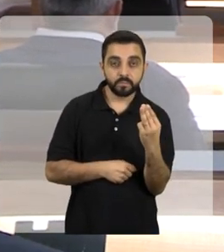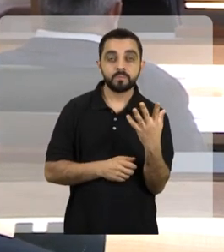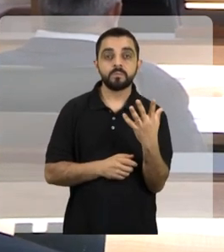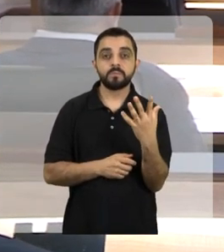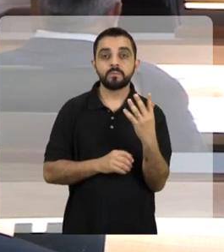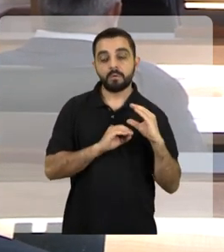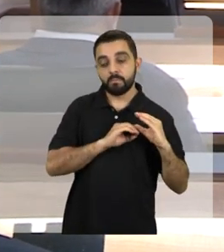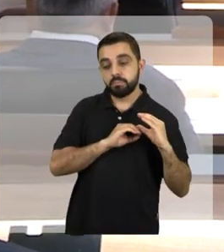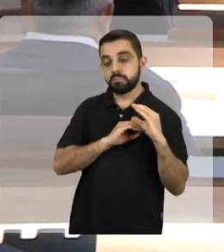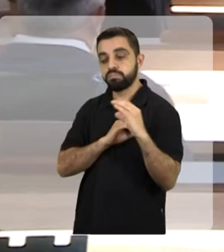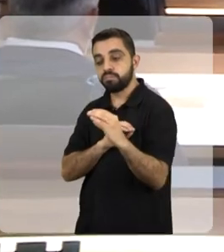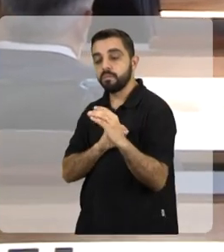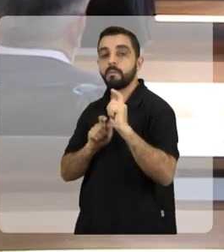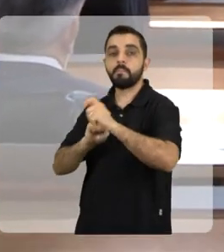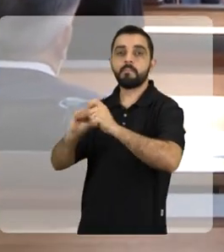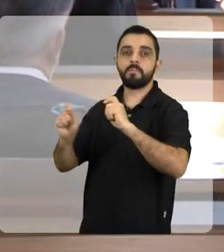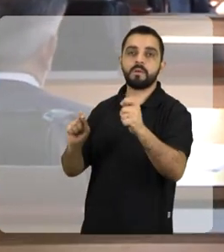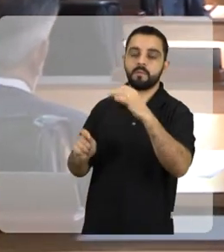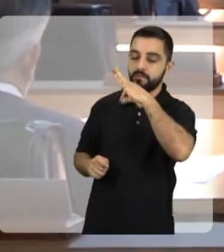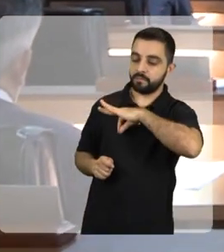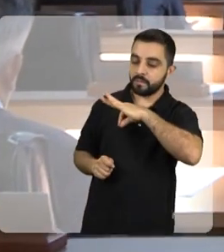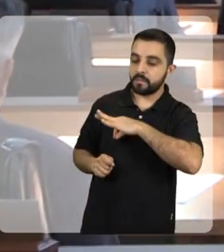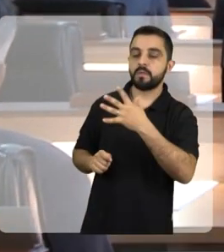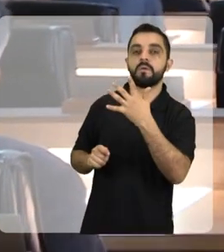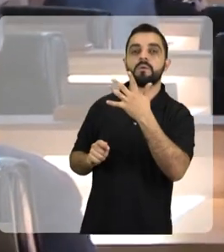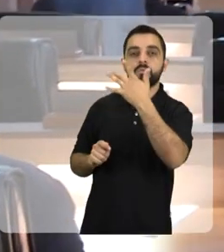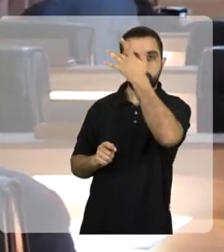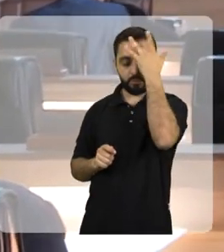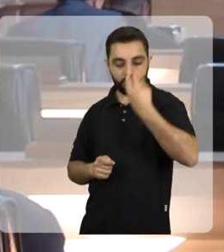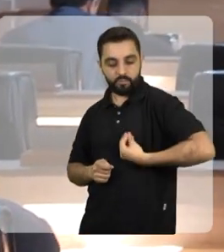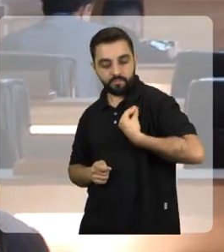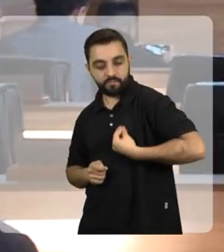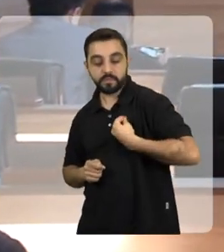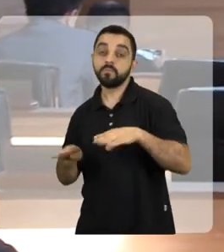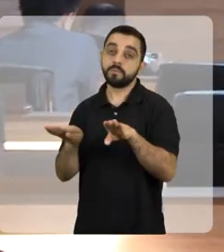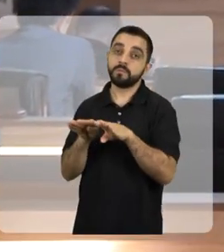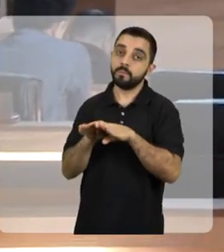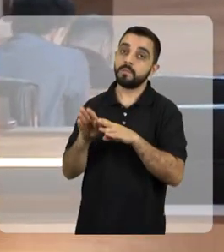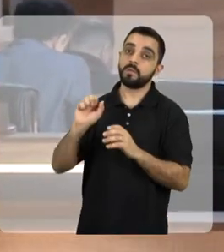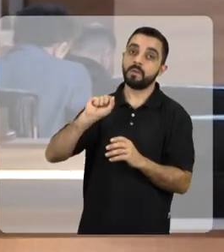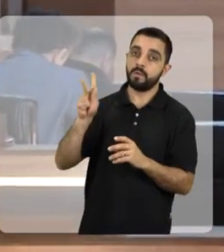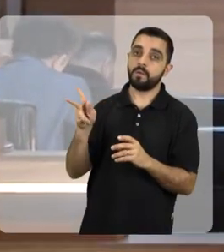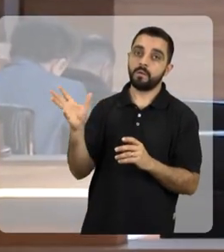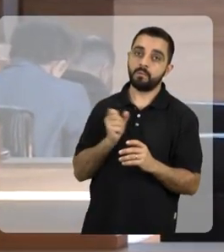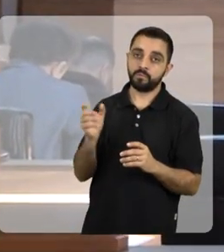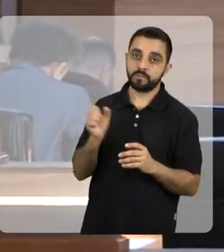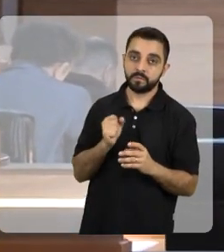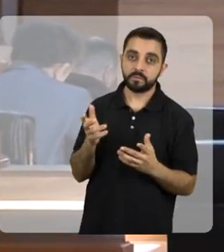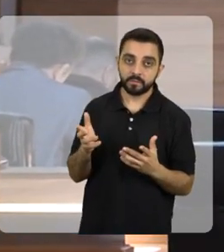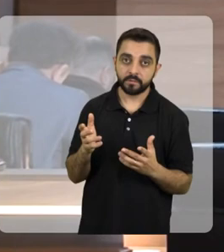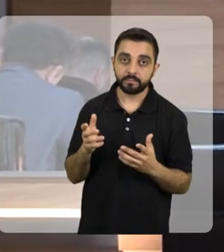1.382.718.000 são para pagamento da folha, sendo que desses